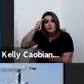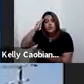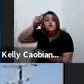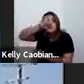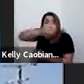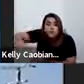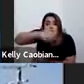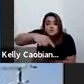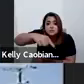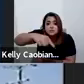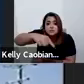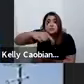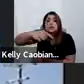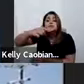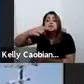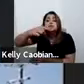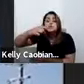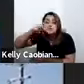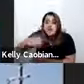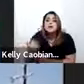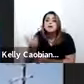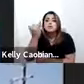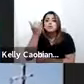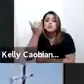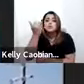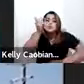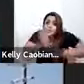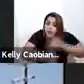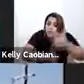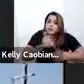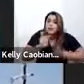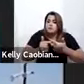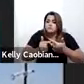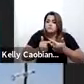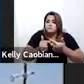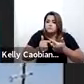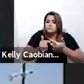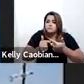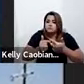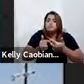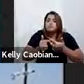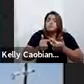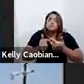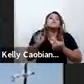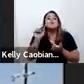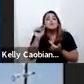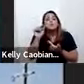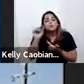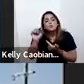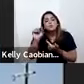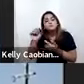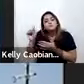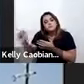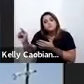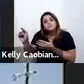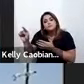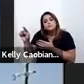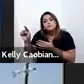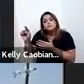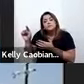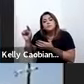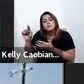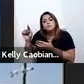é sagrado. Porque o dado que deu tanto para essa empresa, no mínimo,